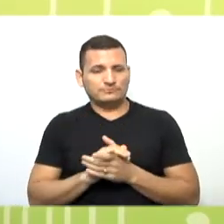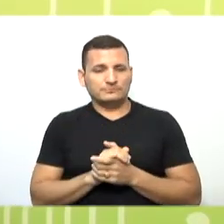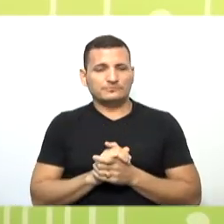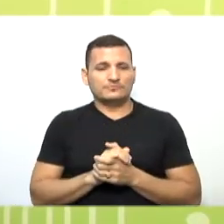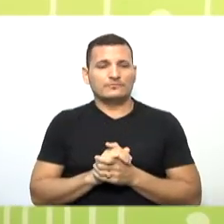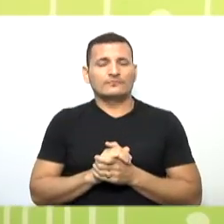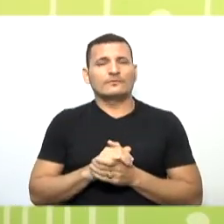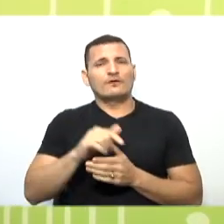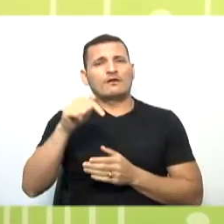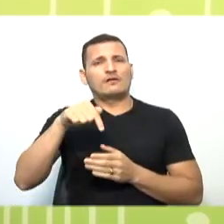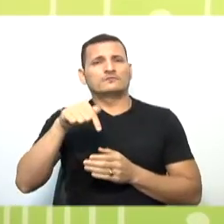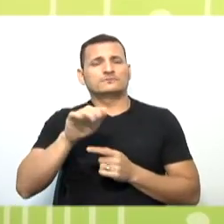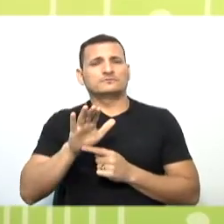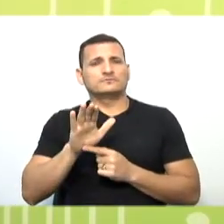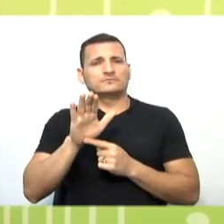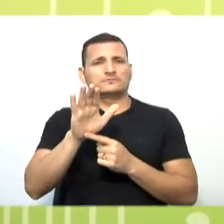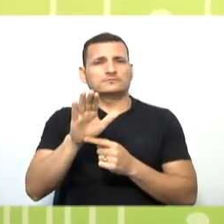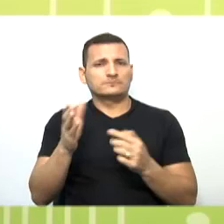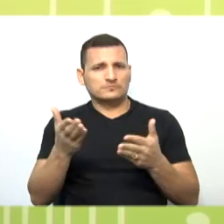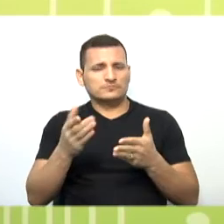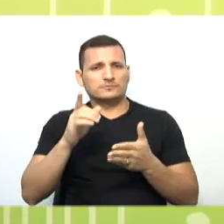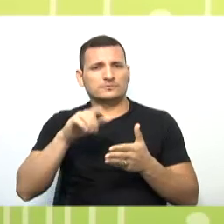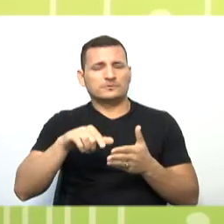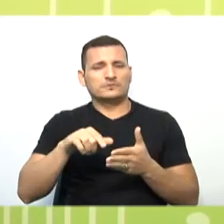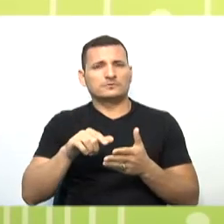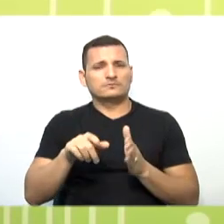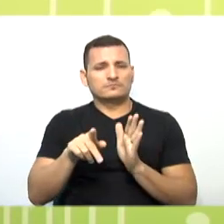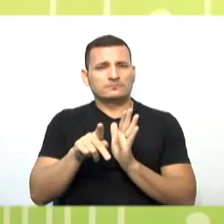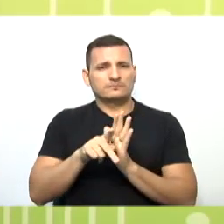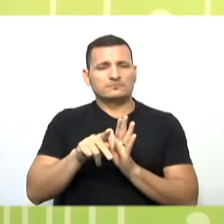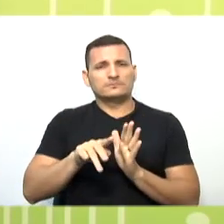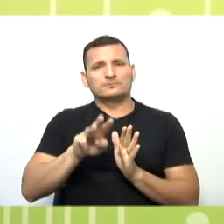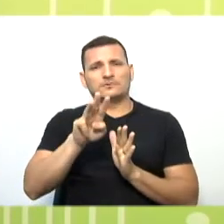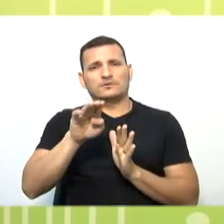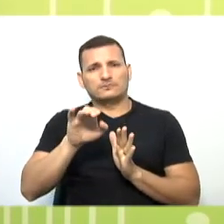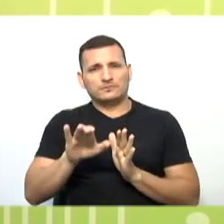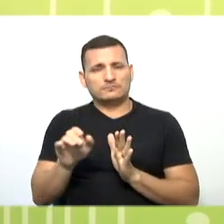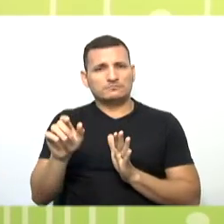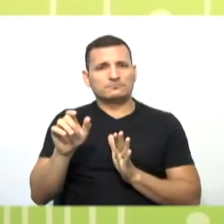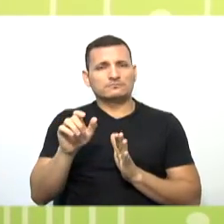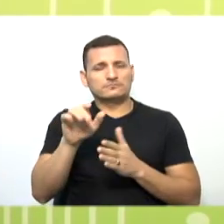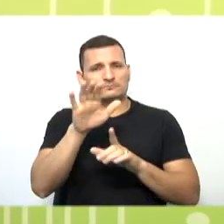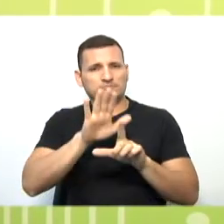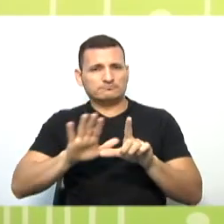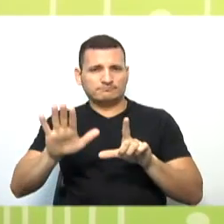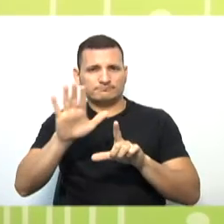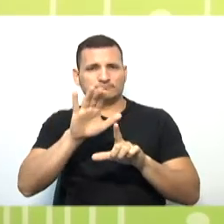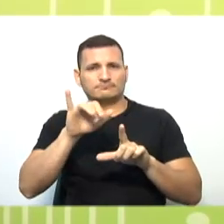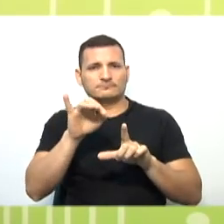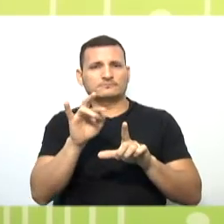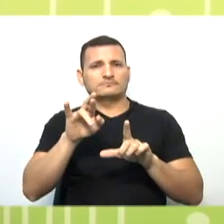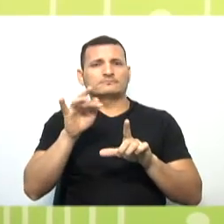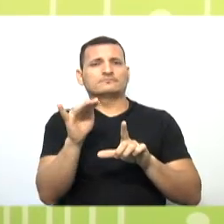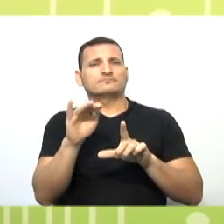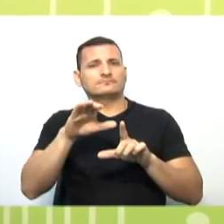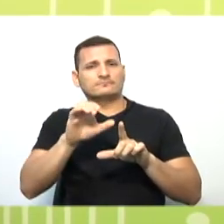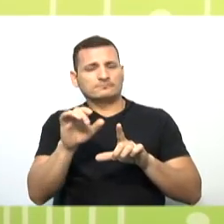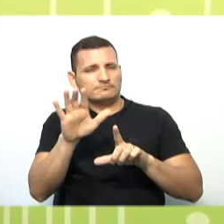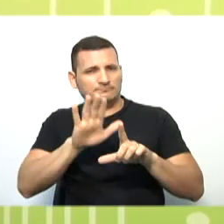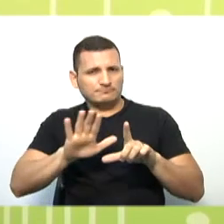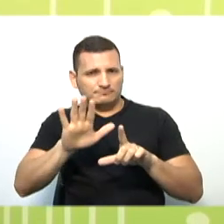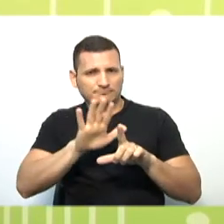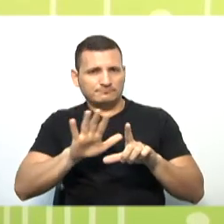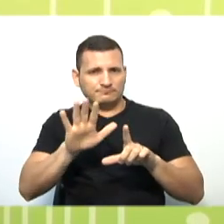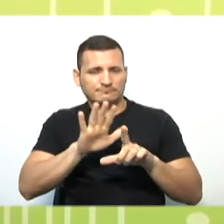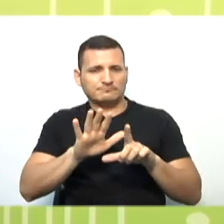a gente exemplificou aqui é a parte de desenvolvimento web, da parte da interface web. Então,